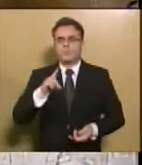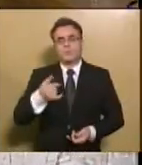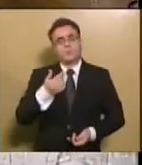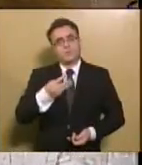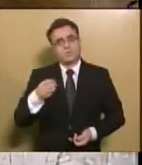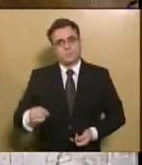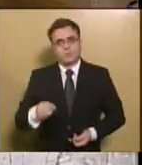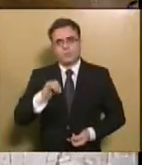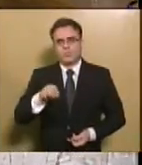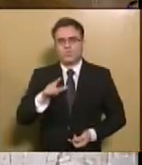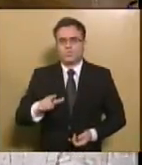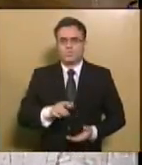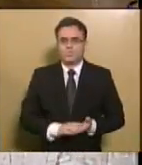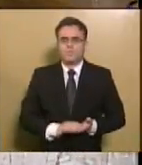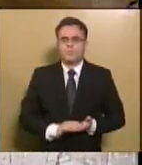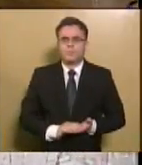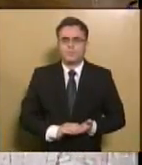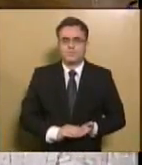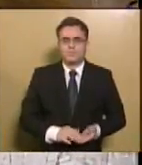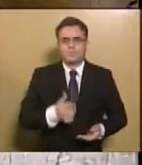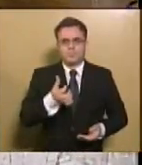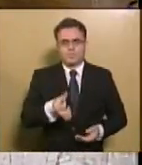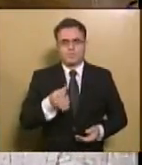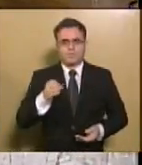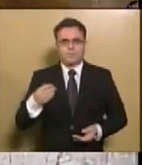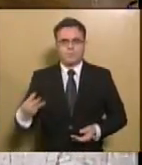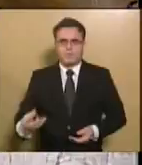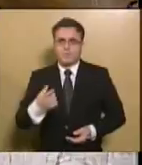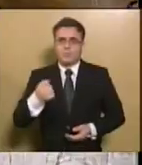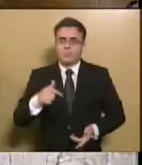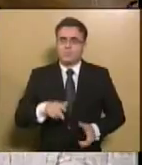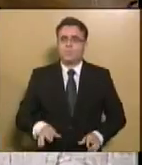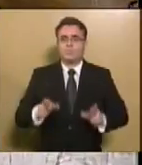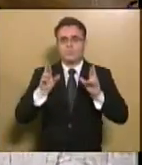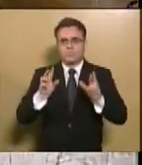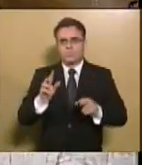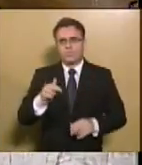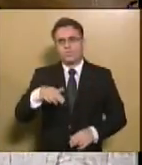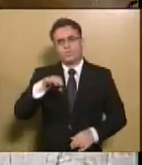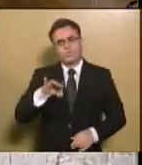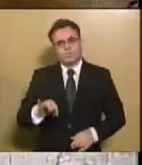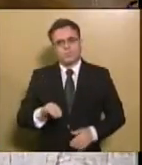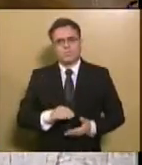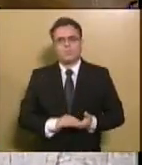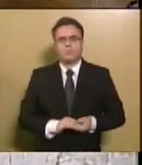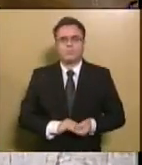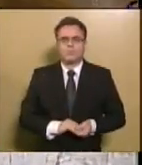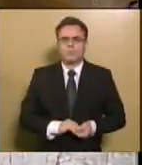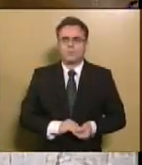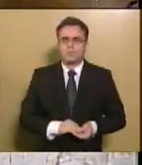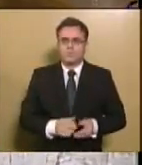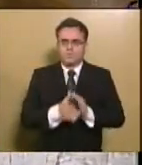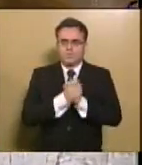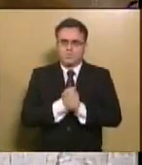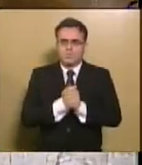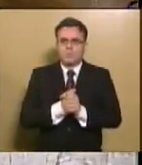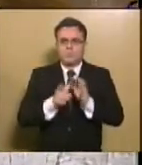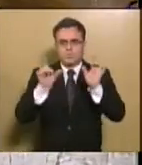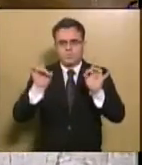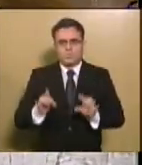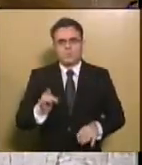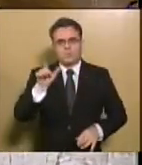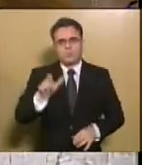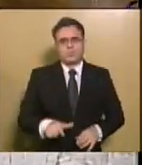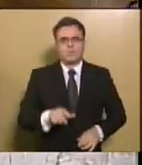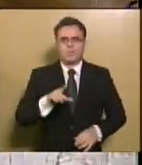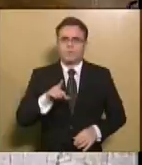de julho. Requerimento número 603, de autoria da deputada Gorete Reis, congratulações. A excelentíssima senhora